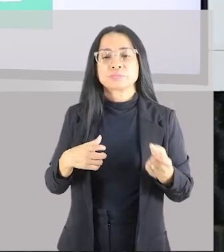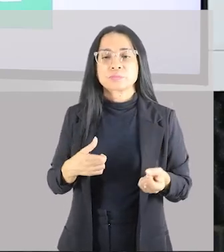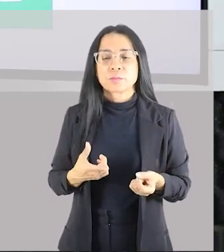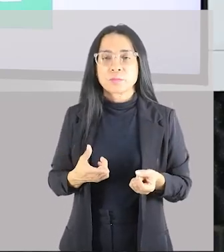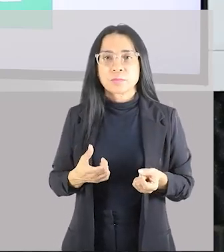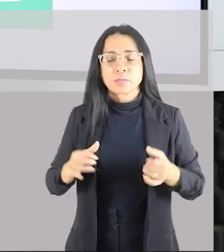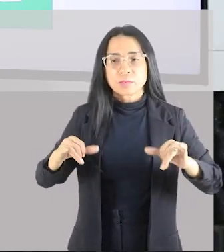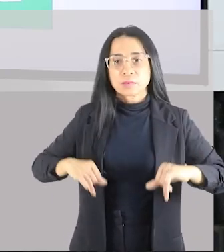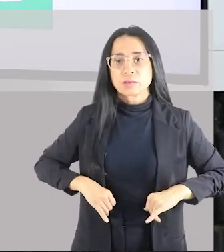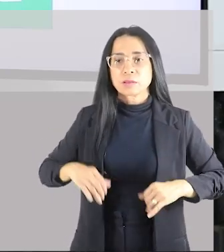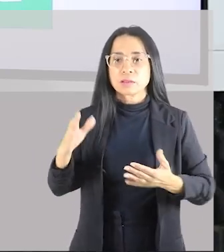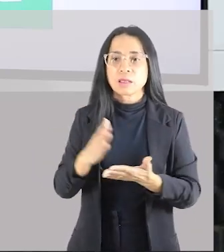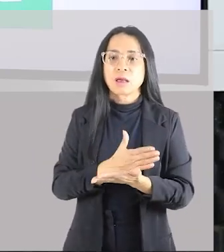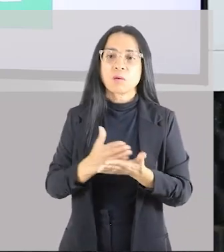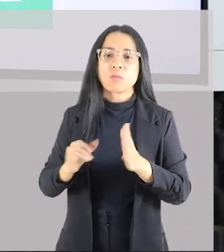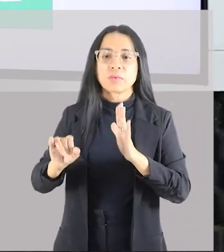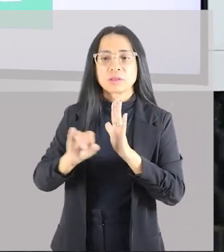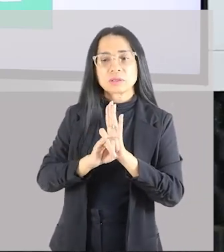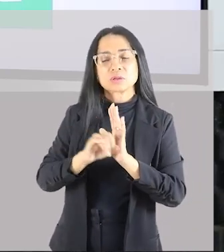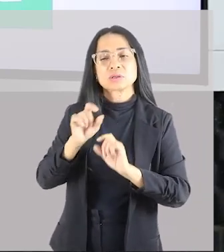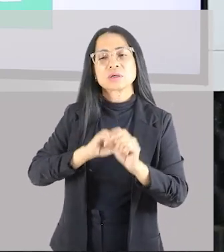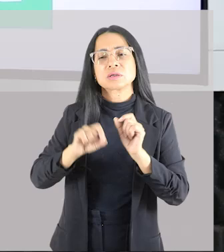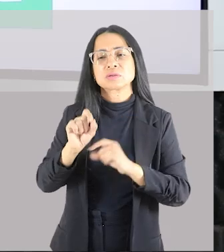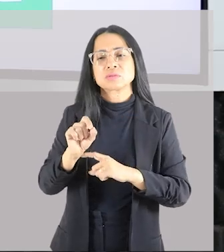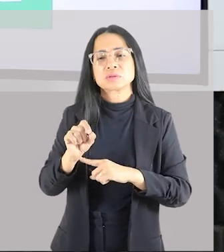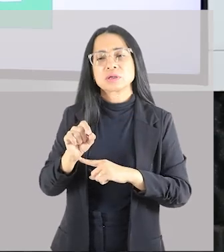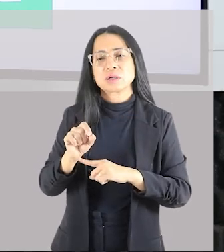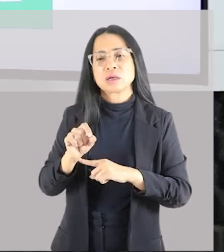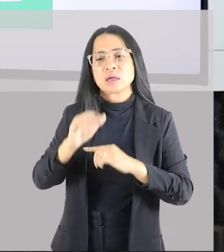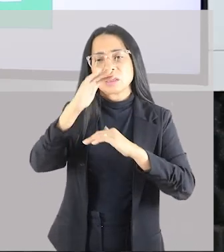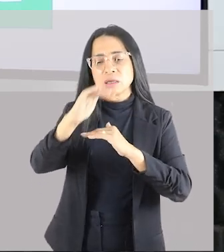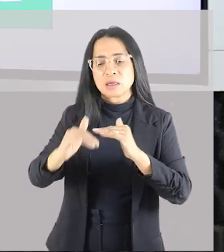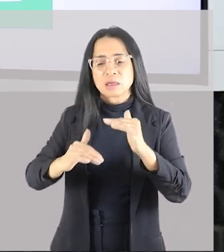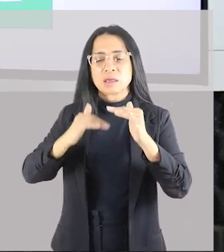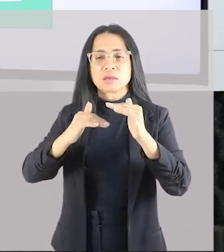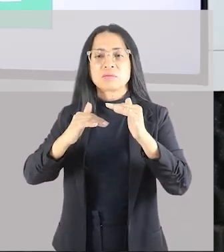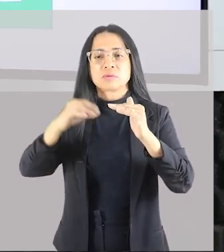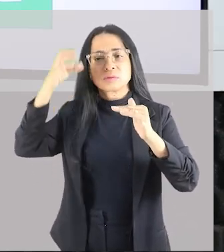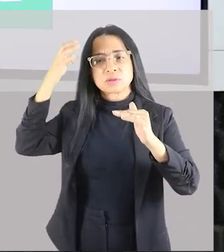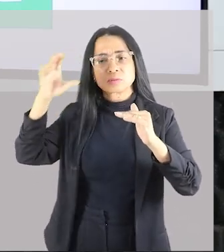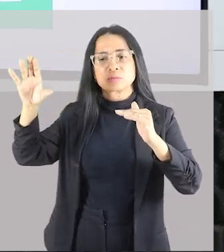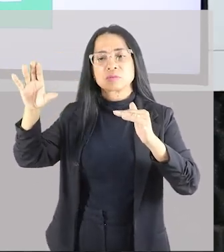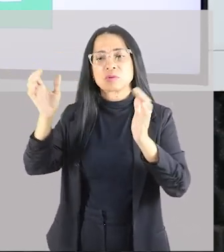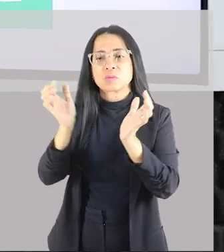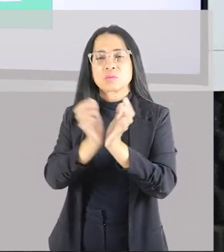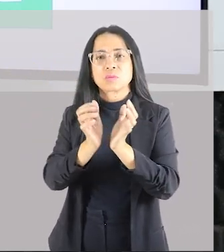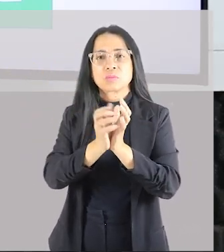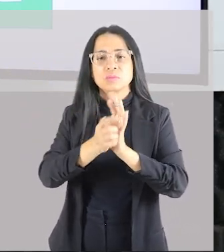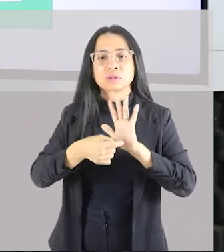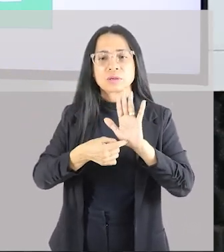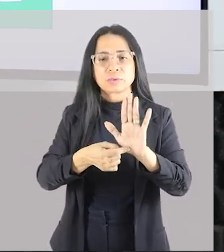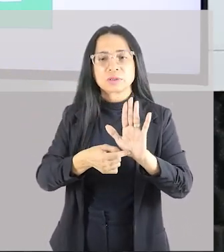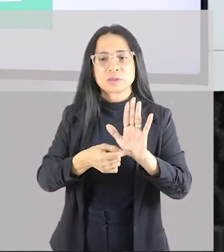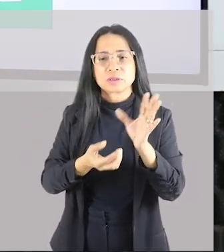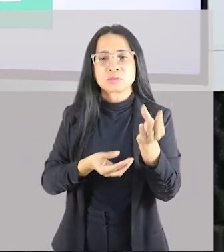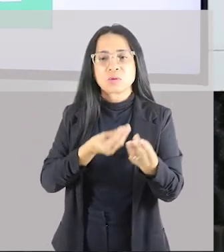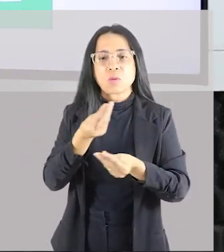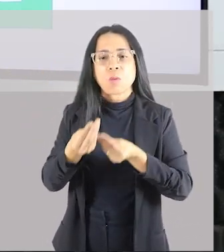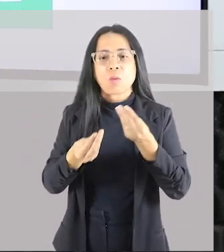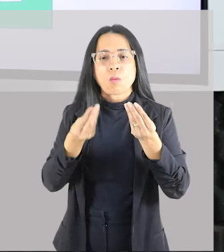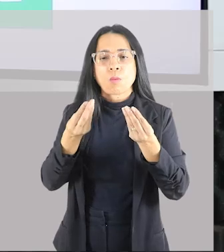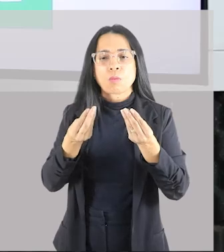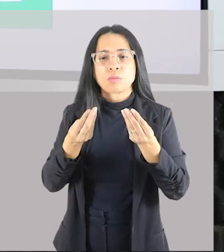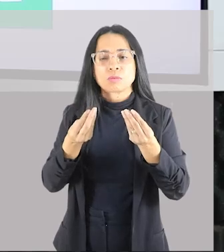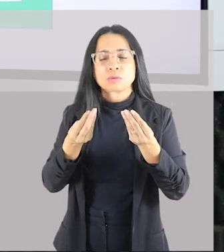identidade manchada, e a gente chama isso de inferioridade cultural. Grupos, por exemplo, que apresentam condições